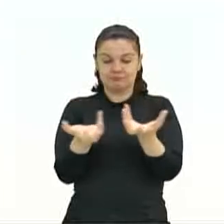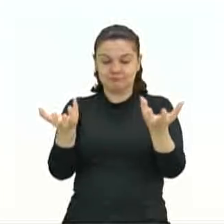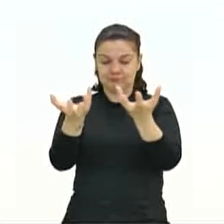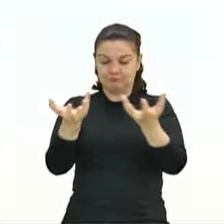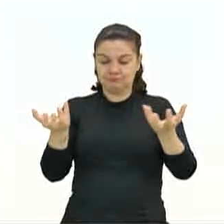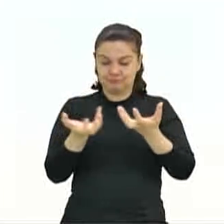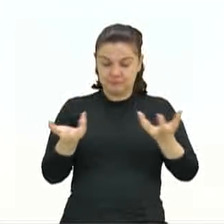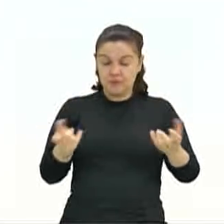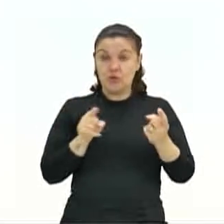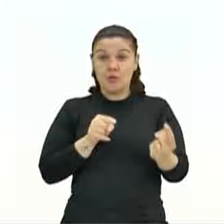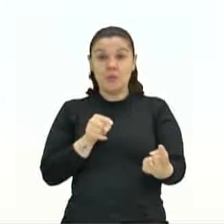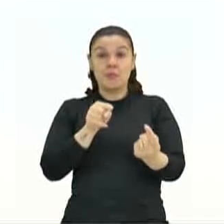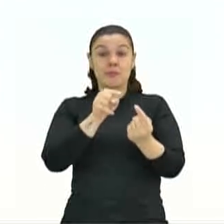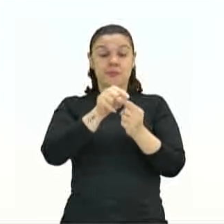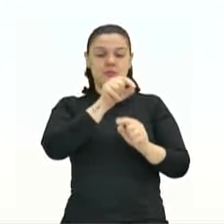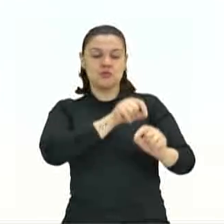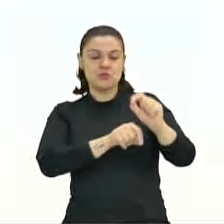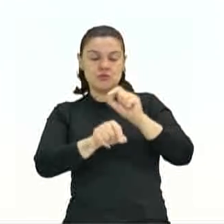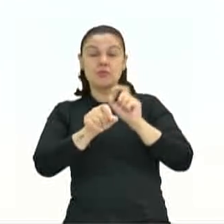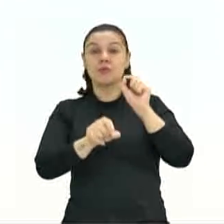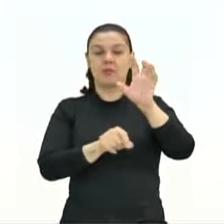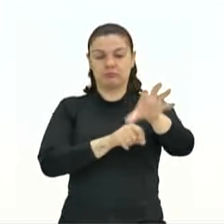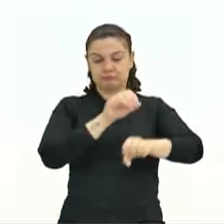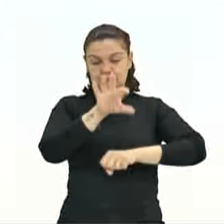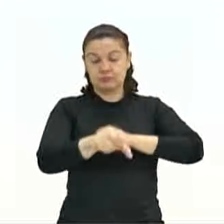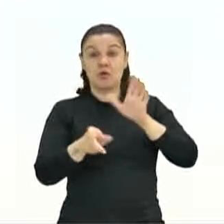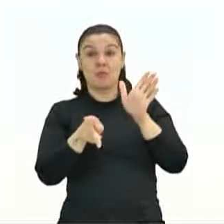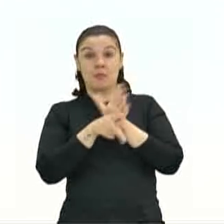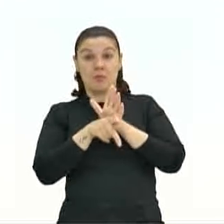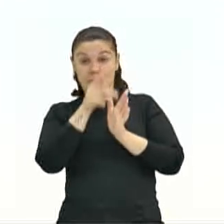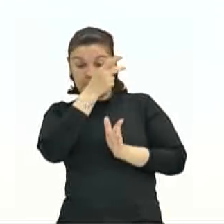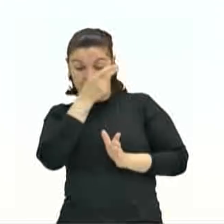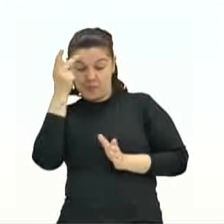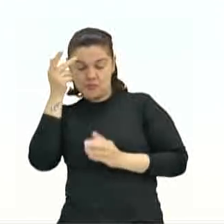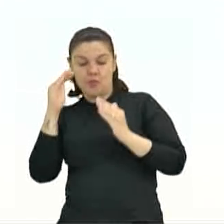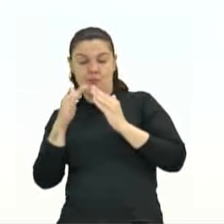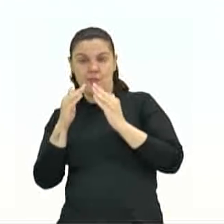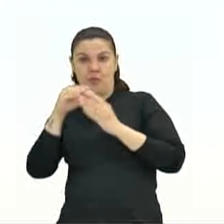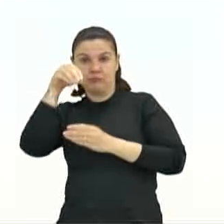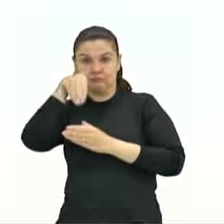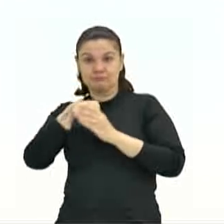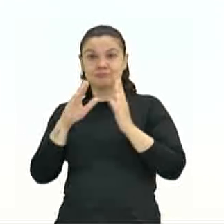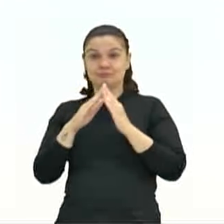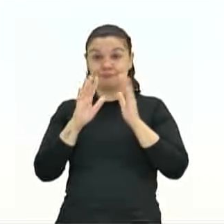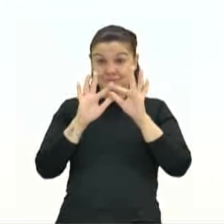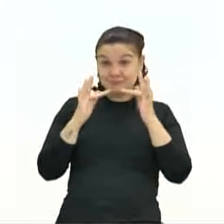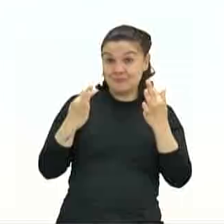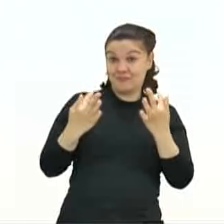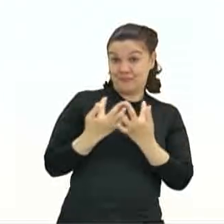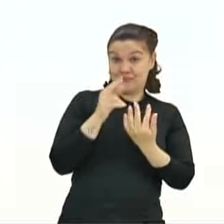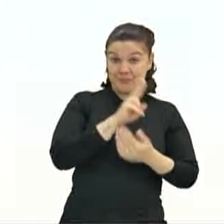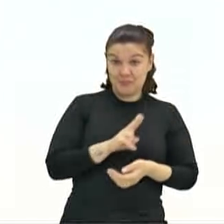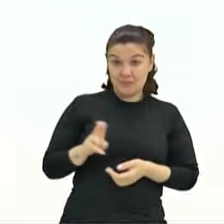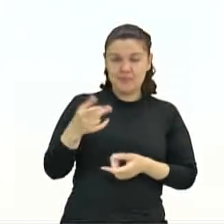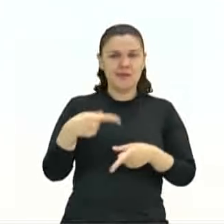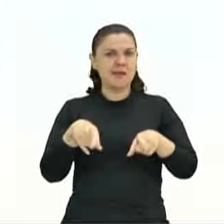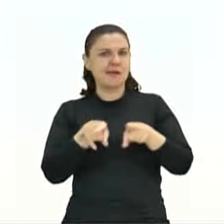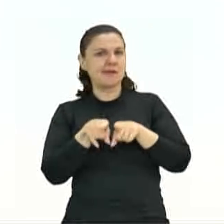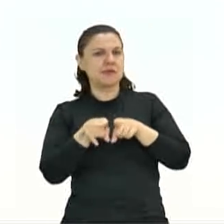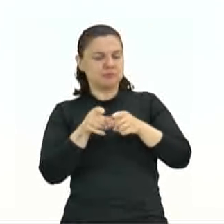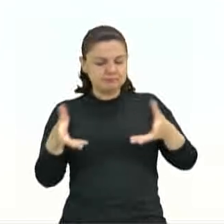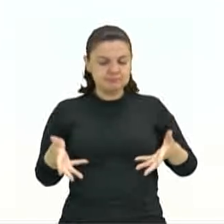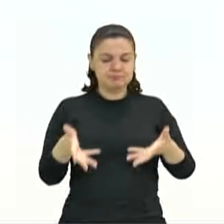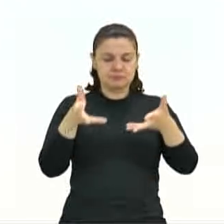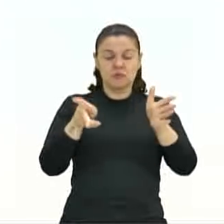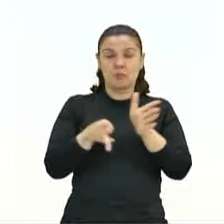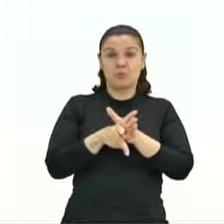com finalidade de suprir as necessidades básicas dos produtores, ou seja, da família que produz, e abastecer o